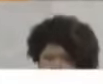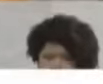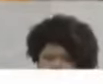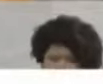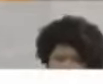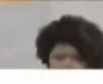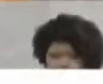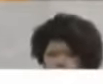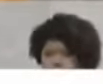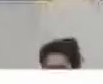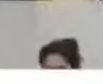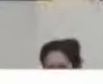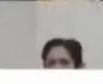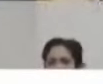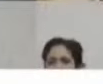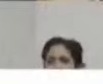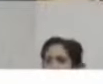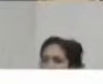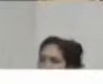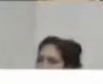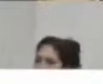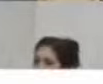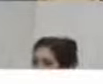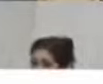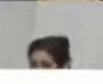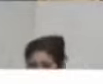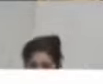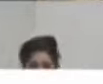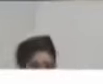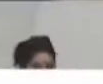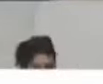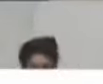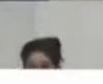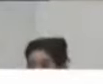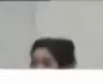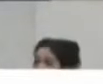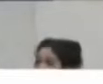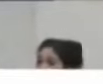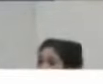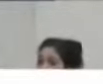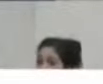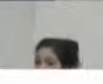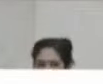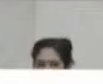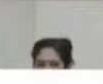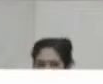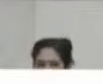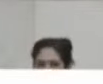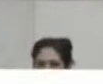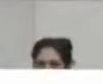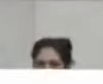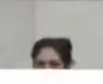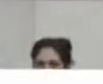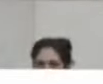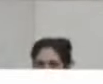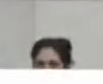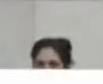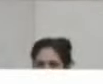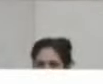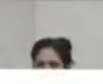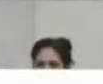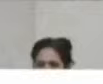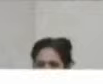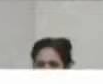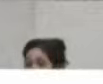quatro categorias: melhor DJ, melhor artista de grafite, melhor artista de breaking e melhor mestre de